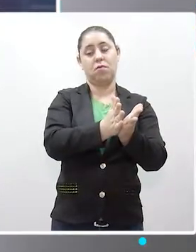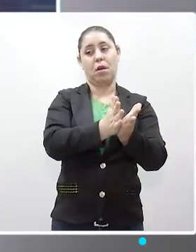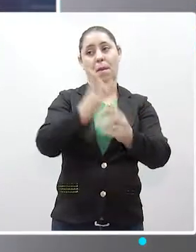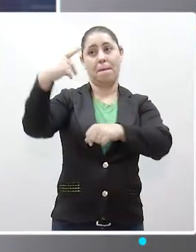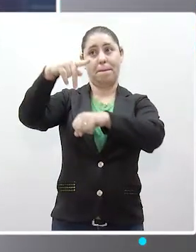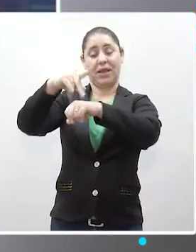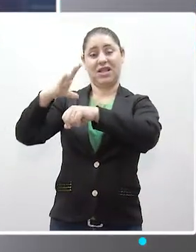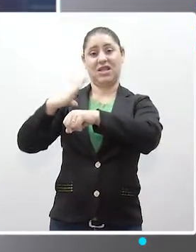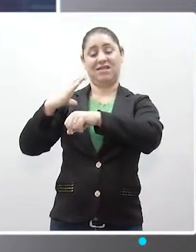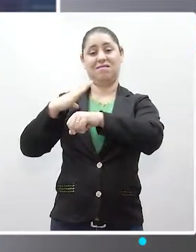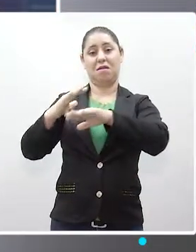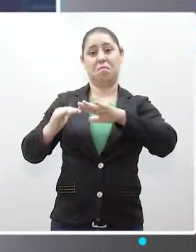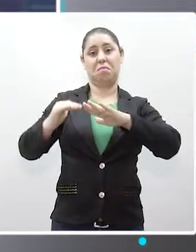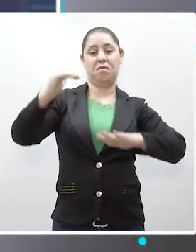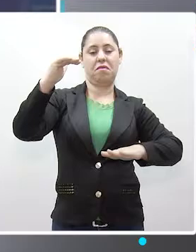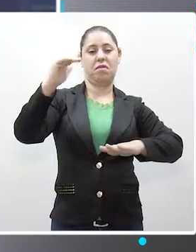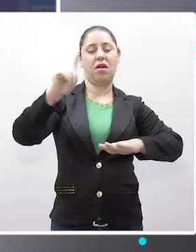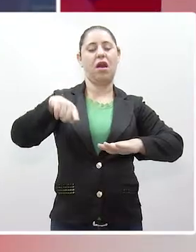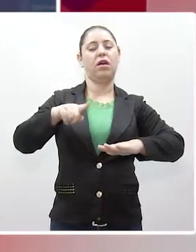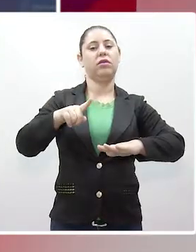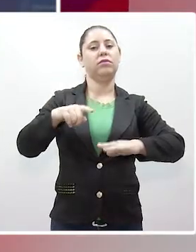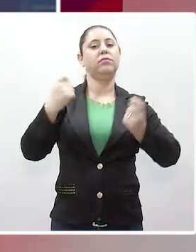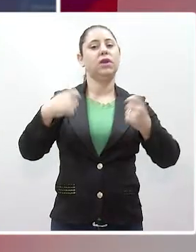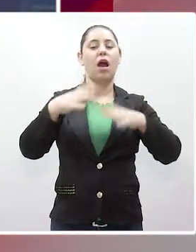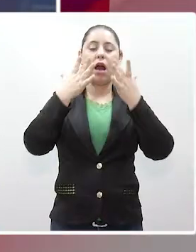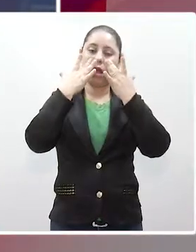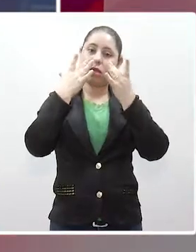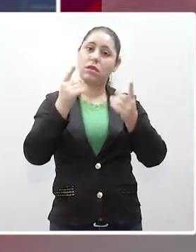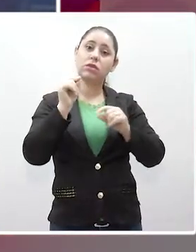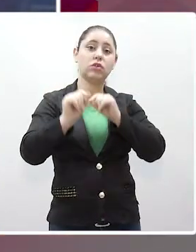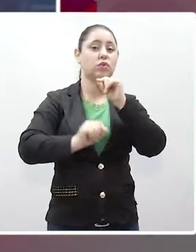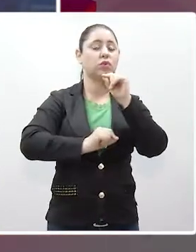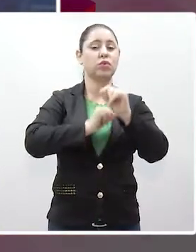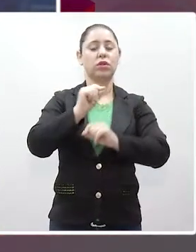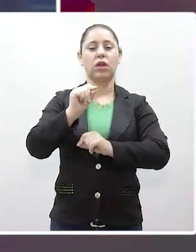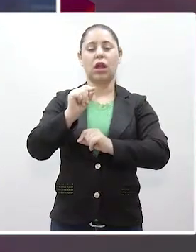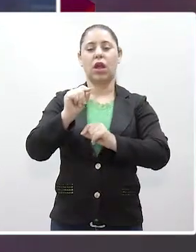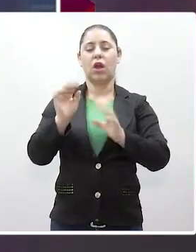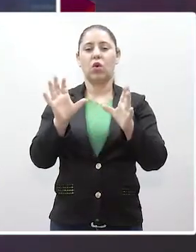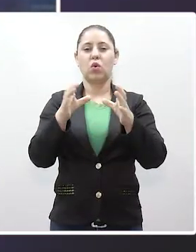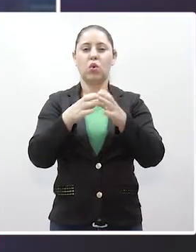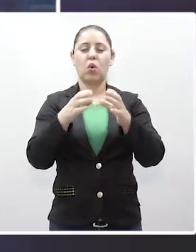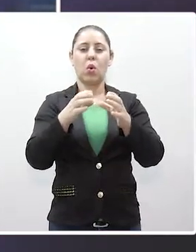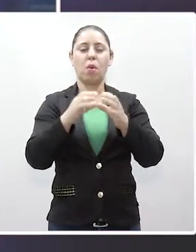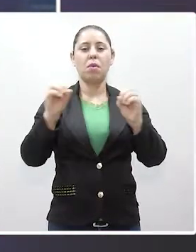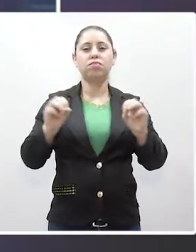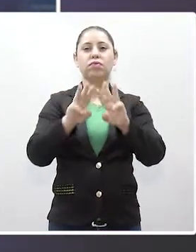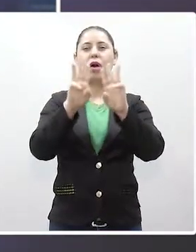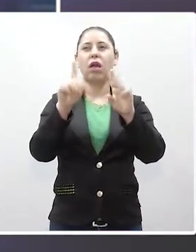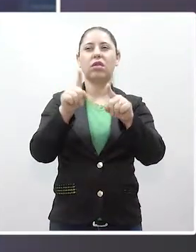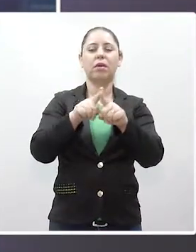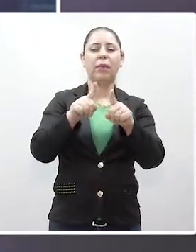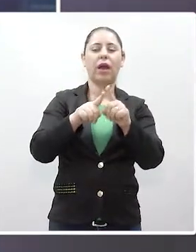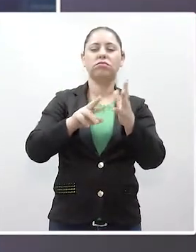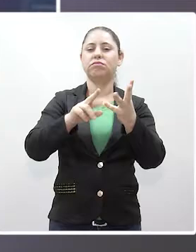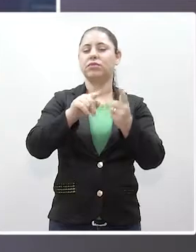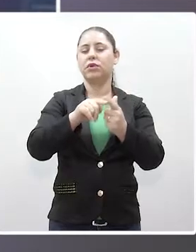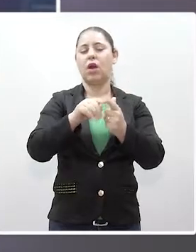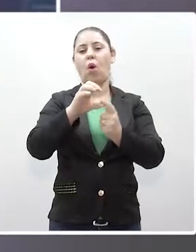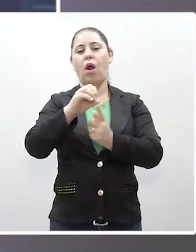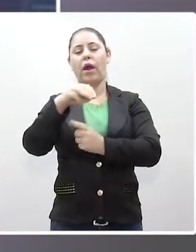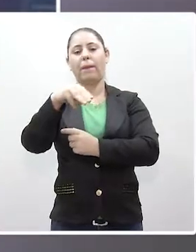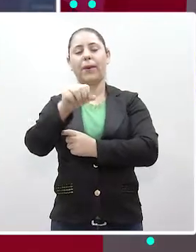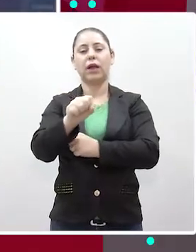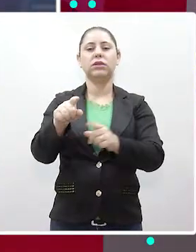estejam atentos a isso, nos organismos nos organismos internacionais, né, nos organismos de debates. É importante levar